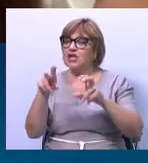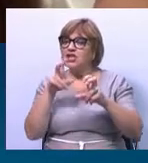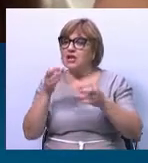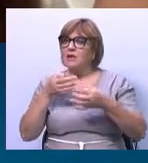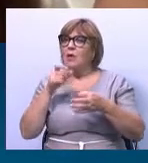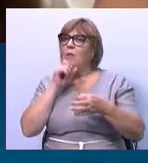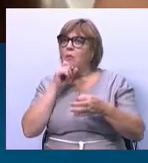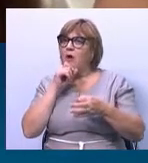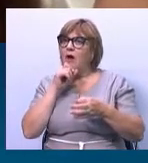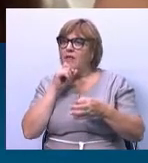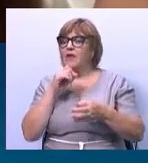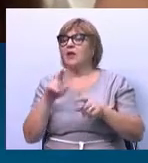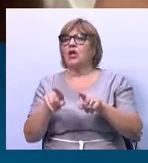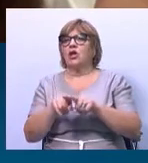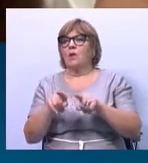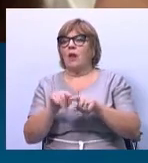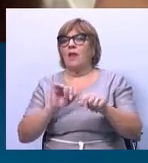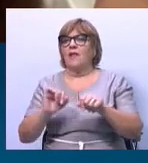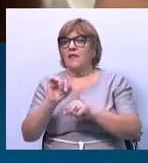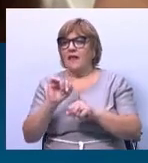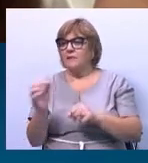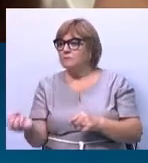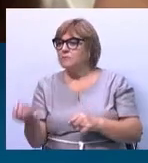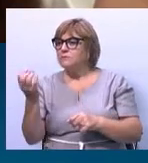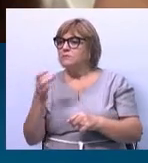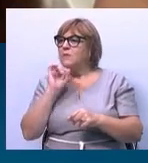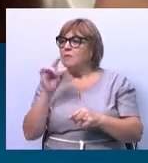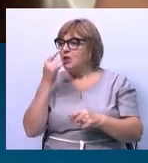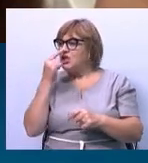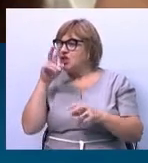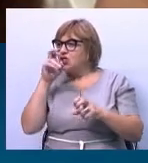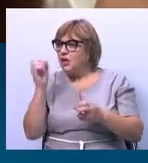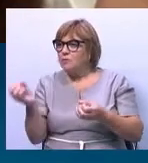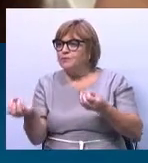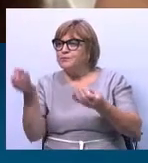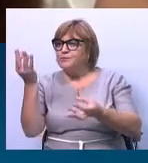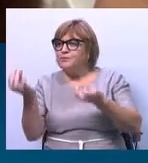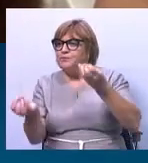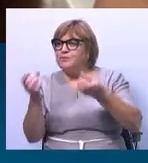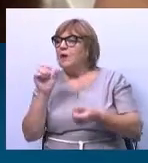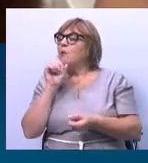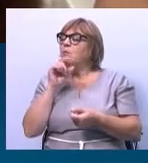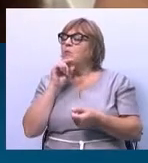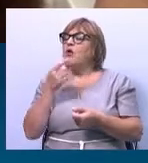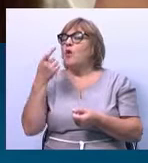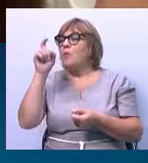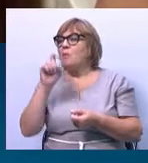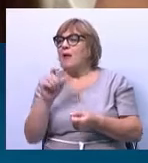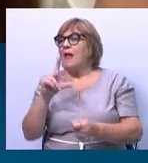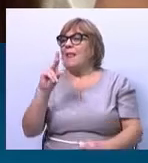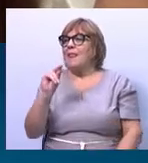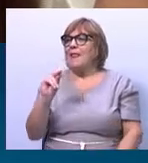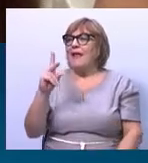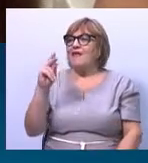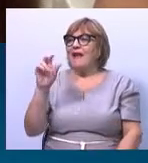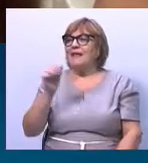feita profilaticamente, portanto, nomeadamente com as difusões, podemos fazer, vamos supor, todos os dias uma difusão de lavanda, por exemplo, em